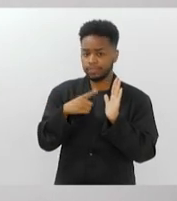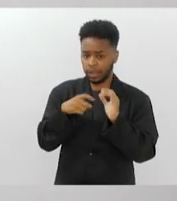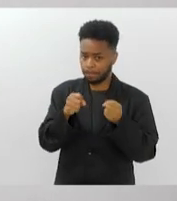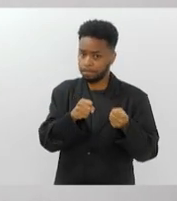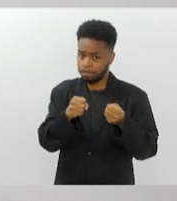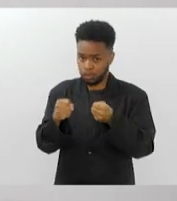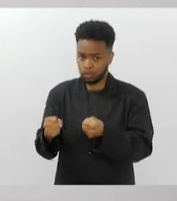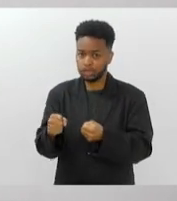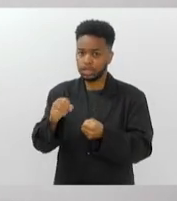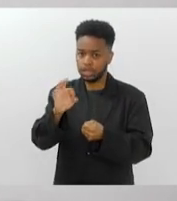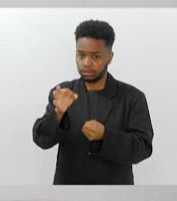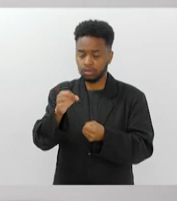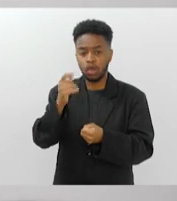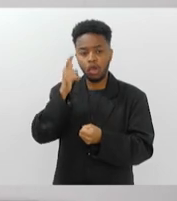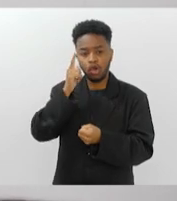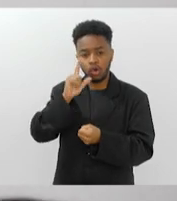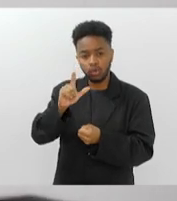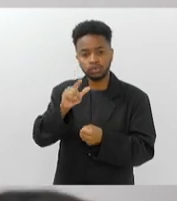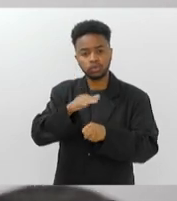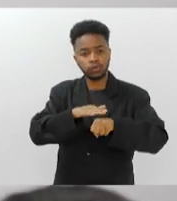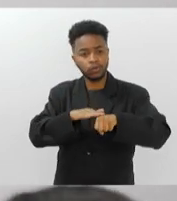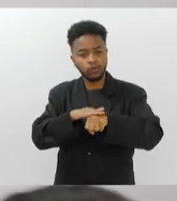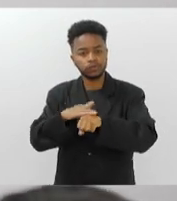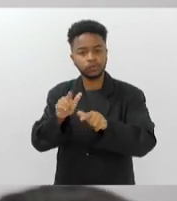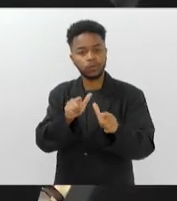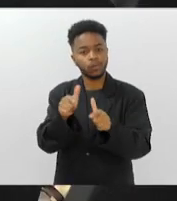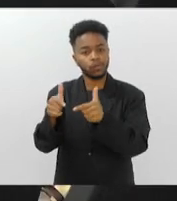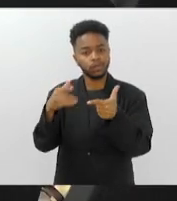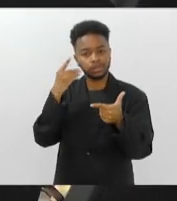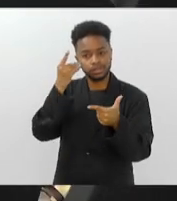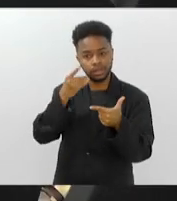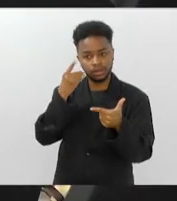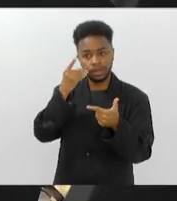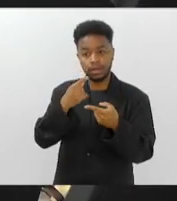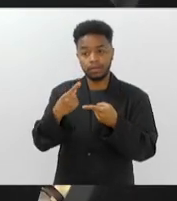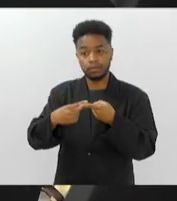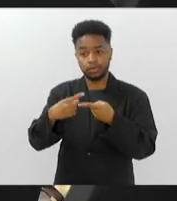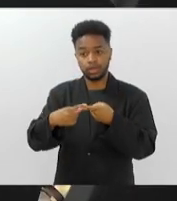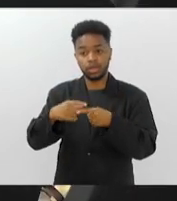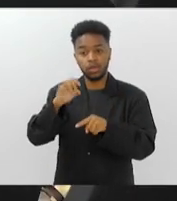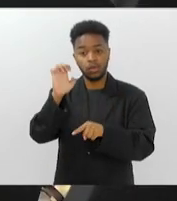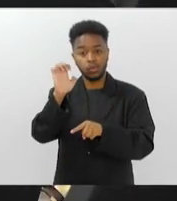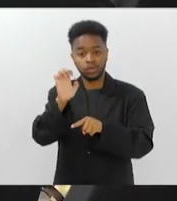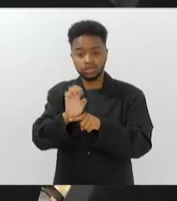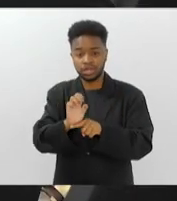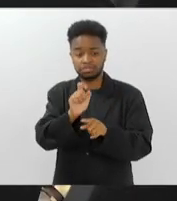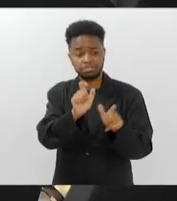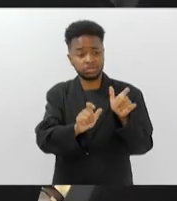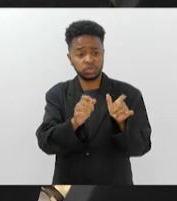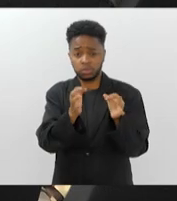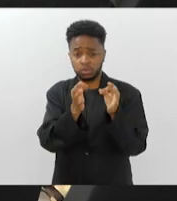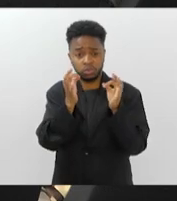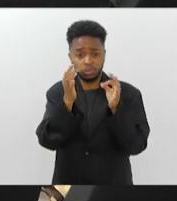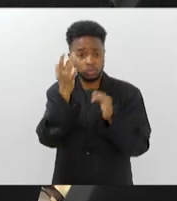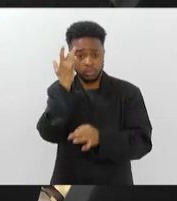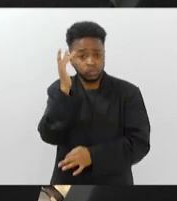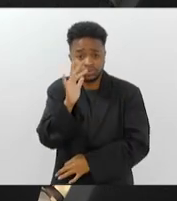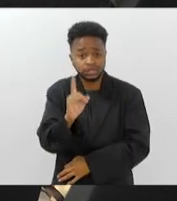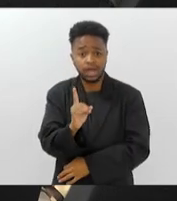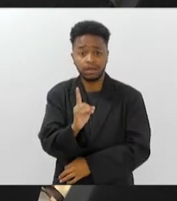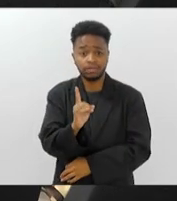né de falar com os outros deputados já que o estado ninguém sabe para onde foi esse